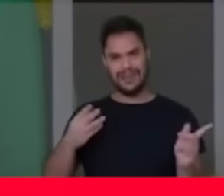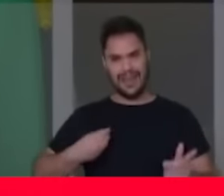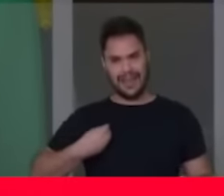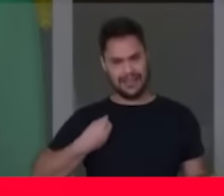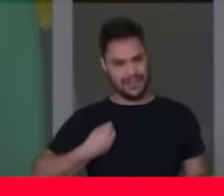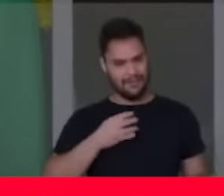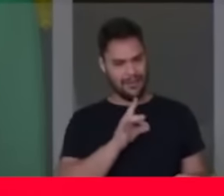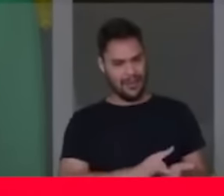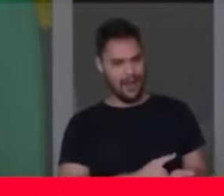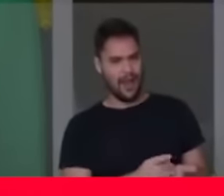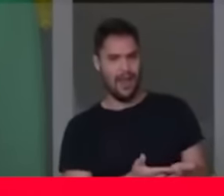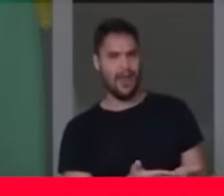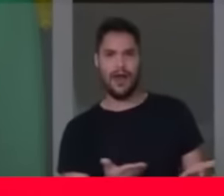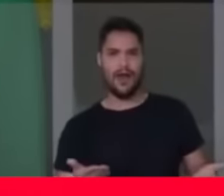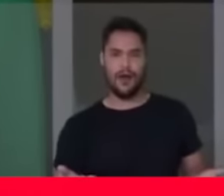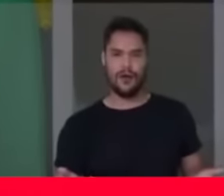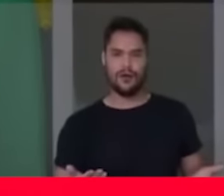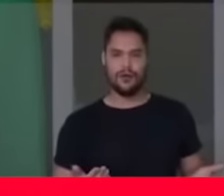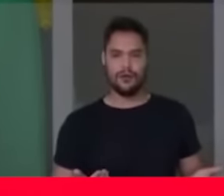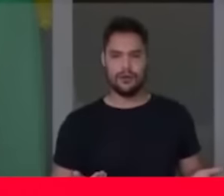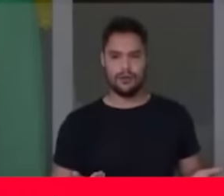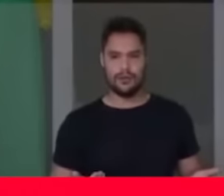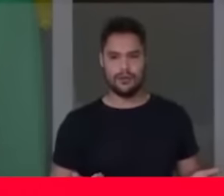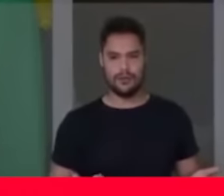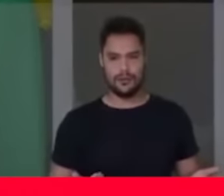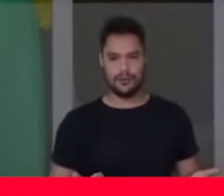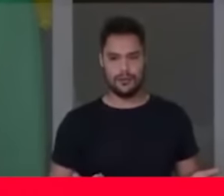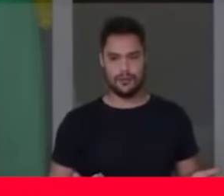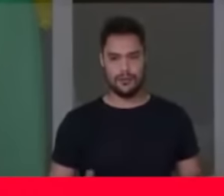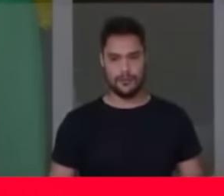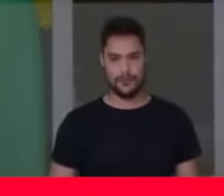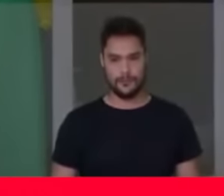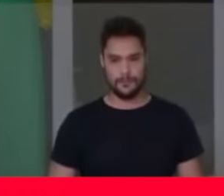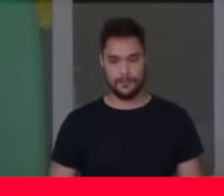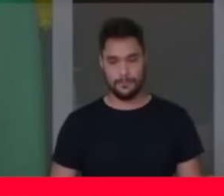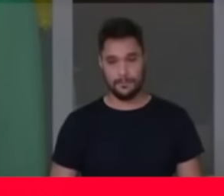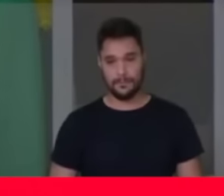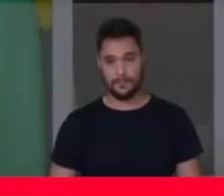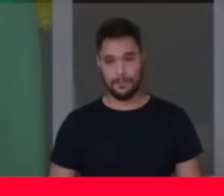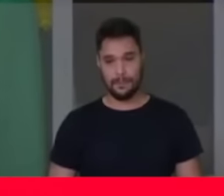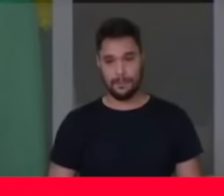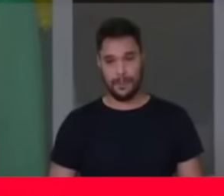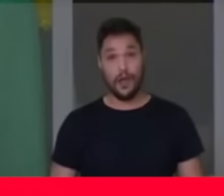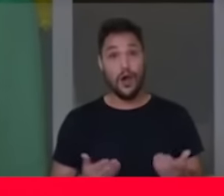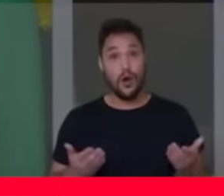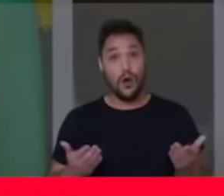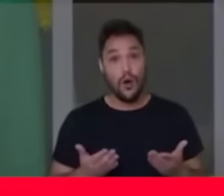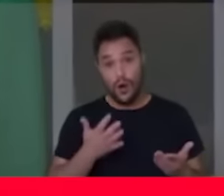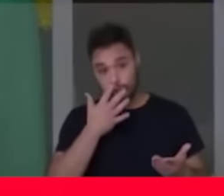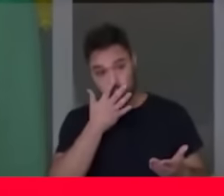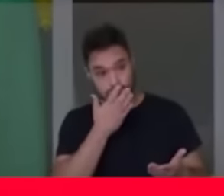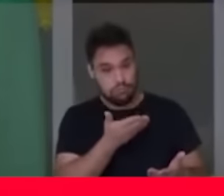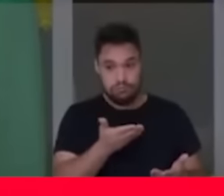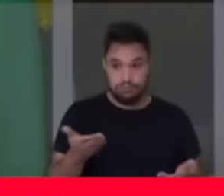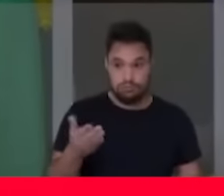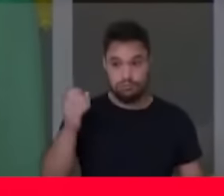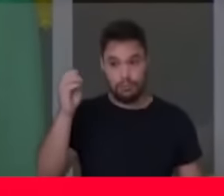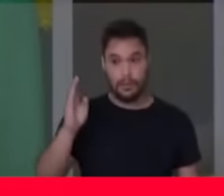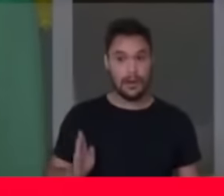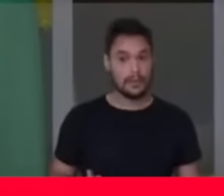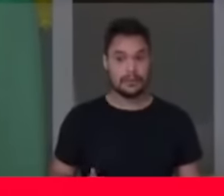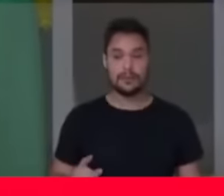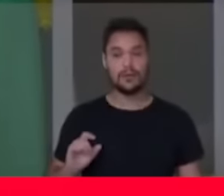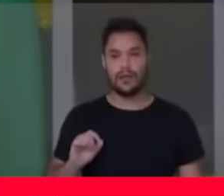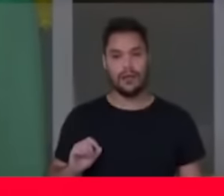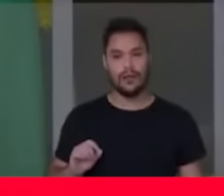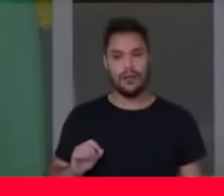que eles acreditem em todas essas baboseiras. O que nós temos visto hoje no país é